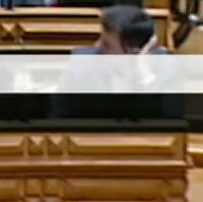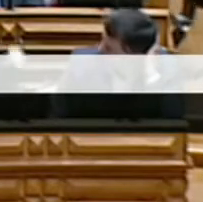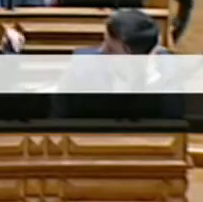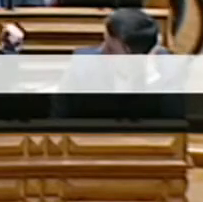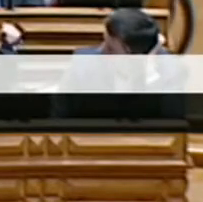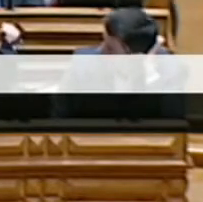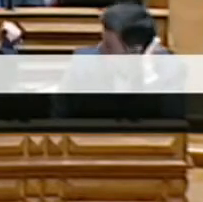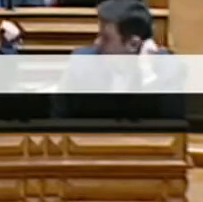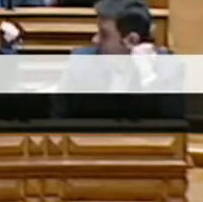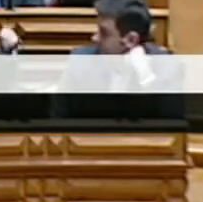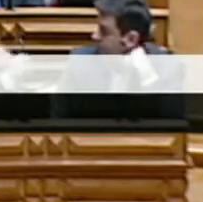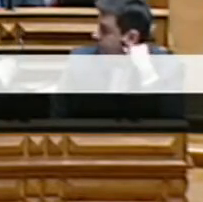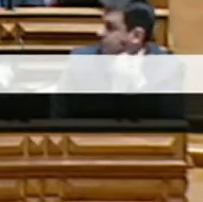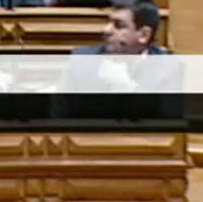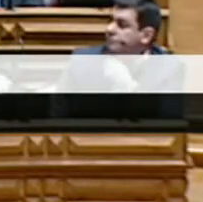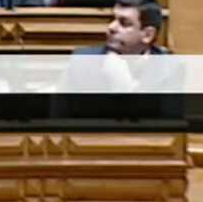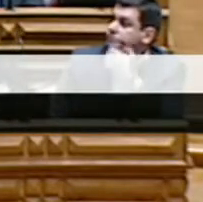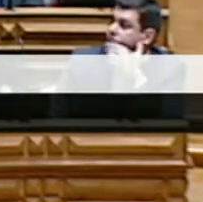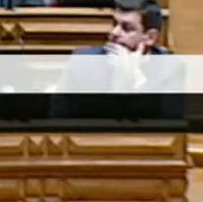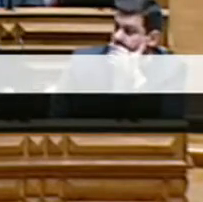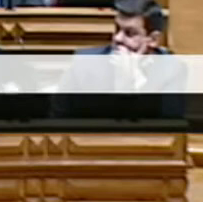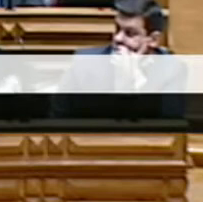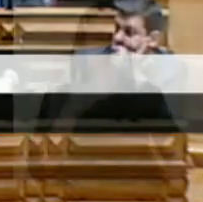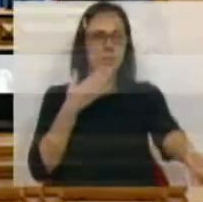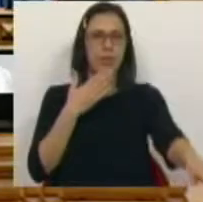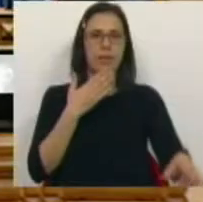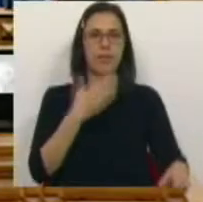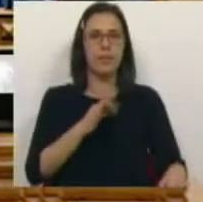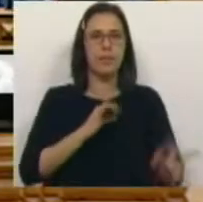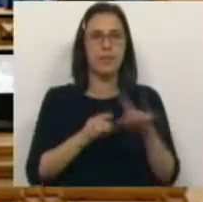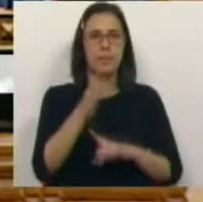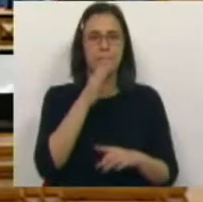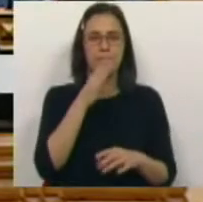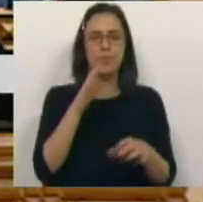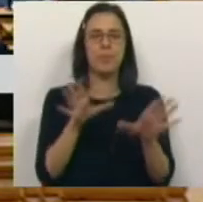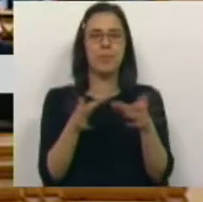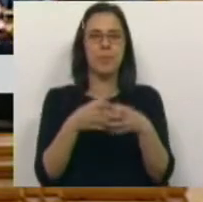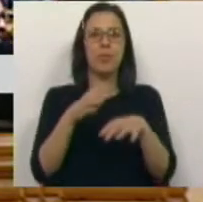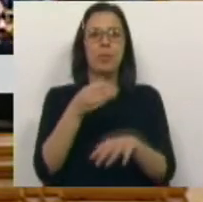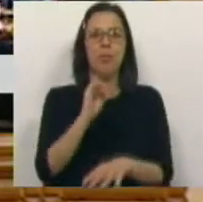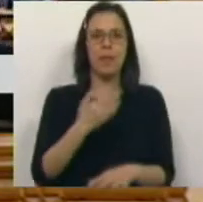Obrigado, Sr. Deputado. Tem a palavra o Sr. Deputado Carlos Silva, do Grupo Parlamentar do PSD.